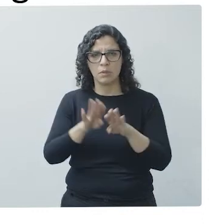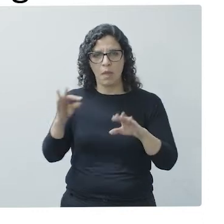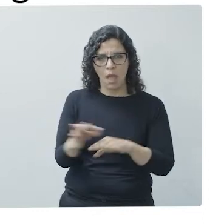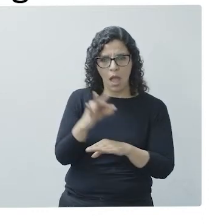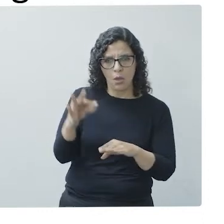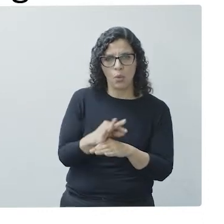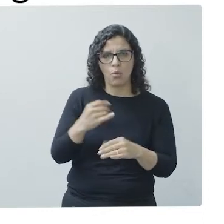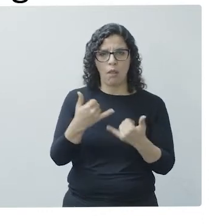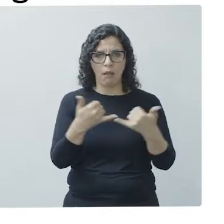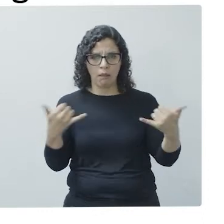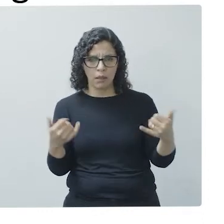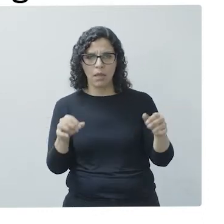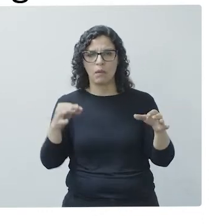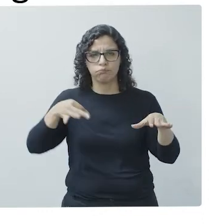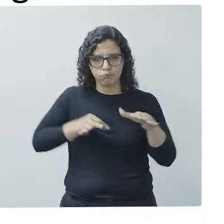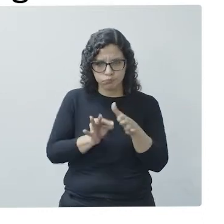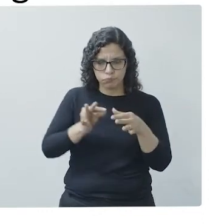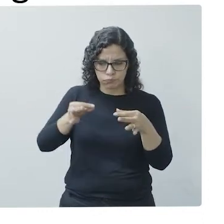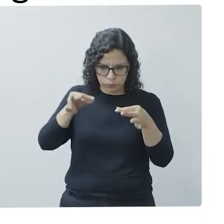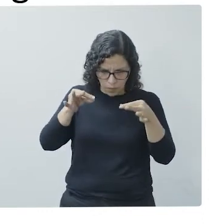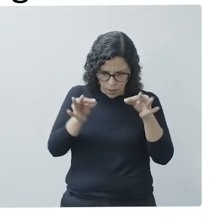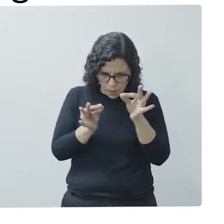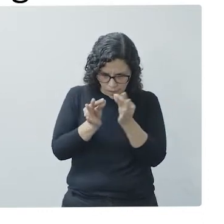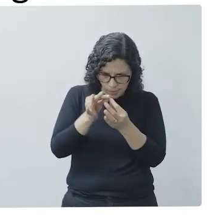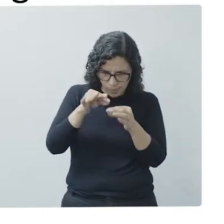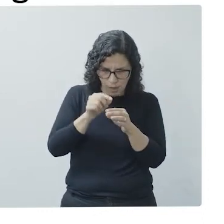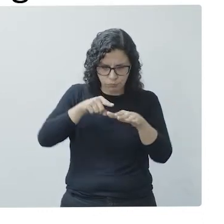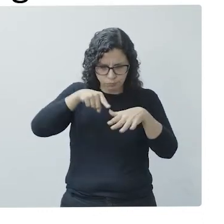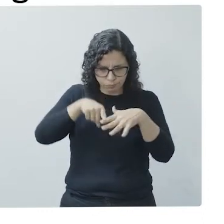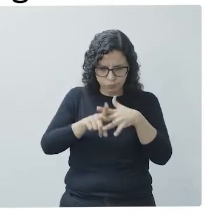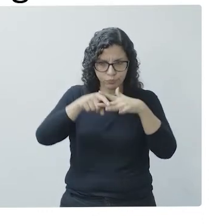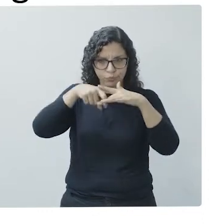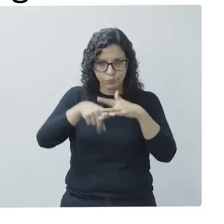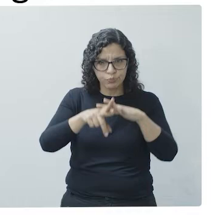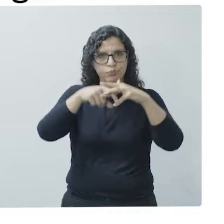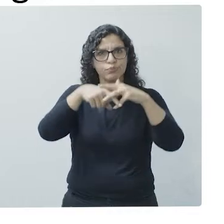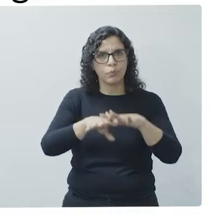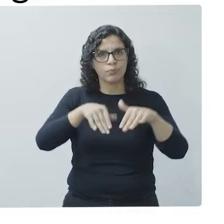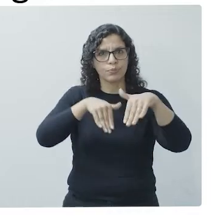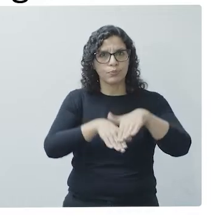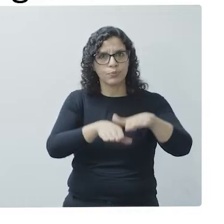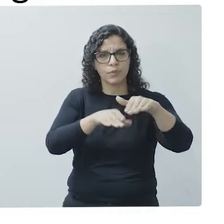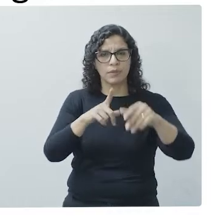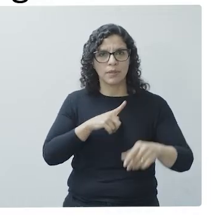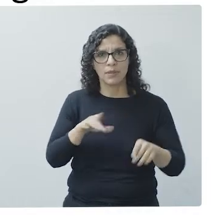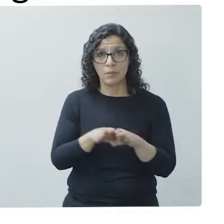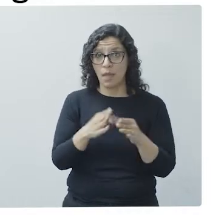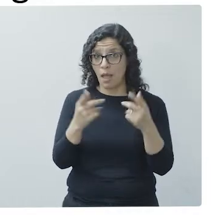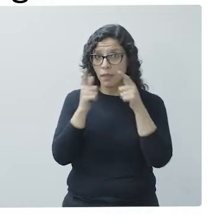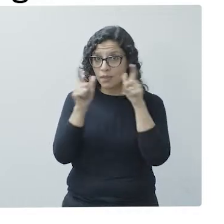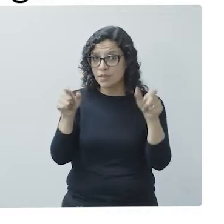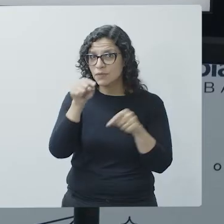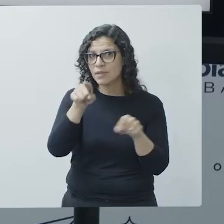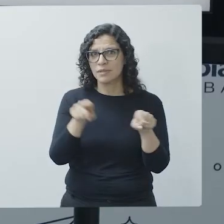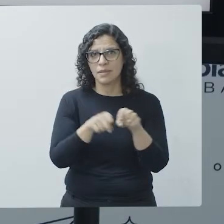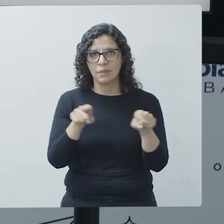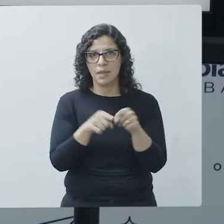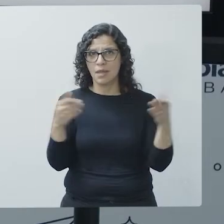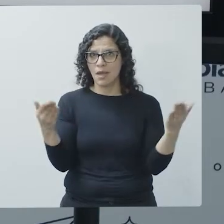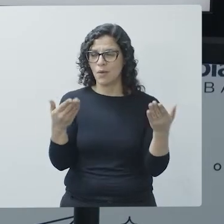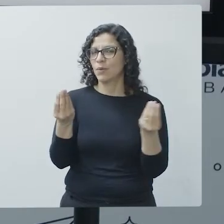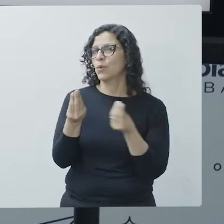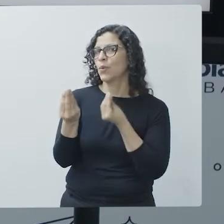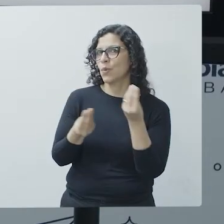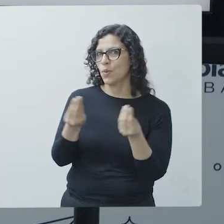agulha, pegou da linha, enfiou a linha na agulha e entrou a cozer. Quero chamar a atenção de vocês